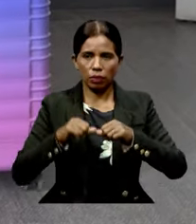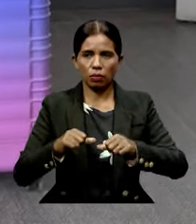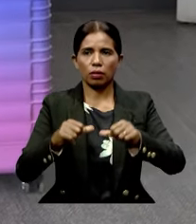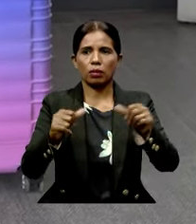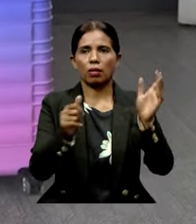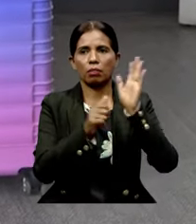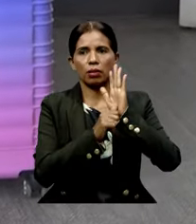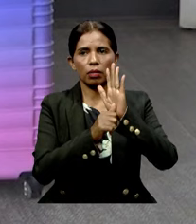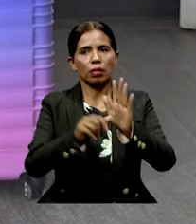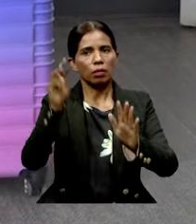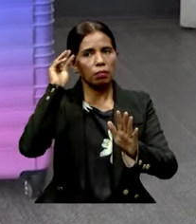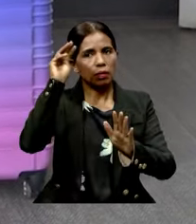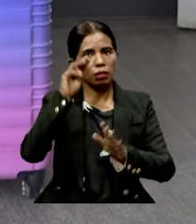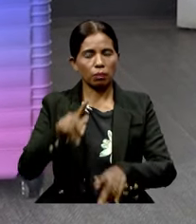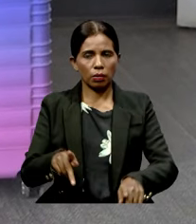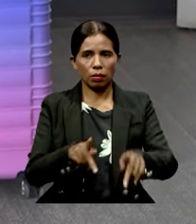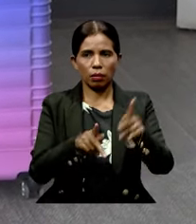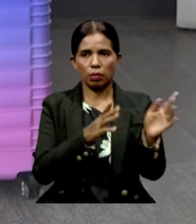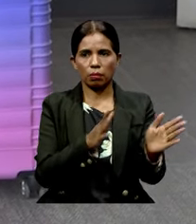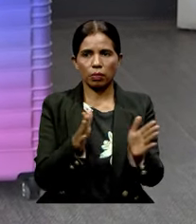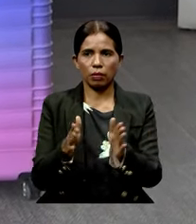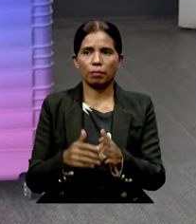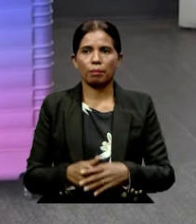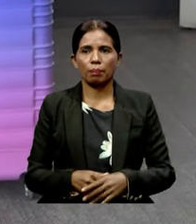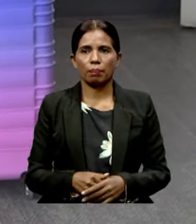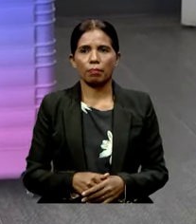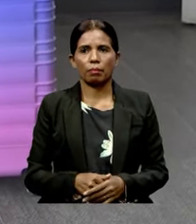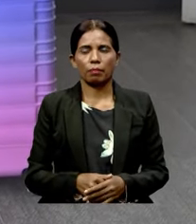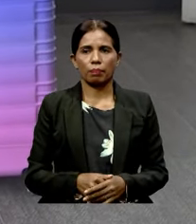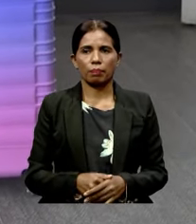apresenta para o Ministério Público ato processo. João Carlos Rafael dos Reis, GMN.